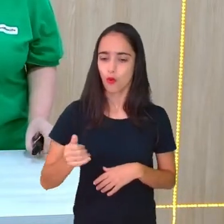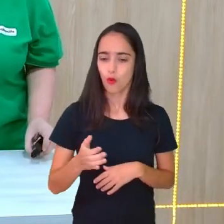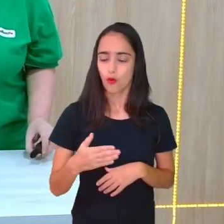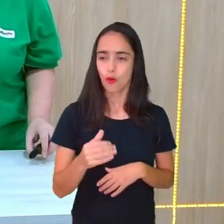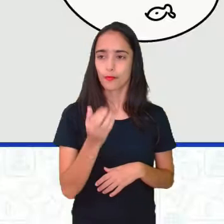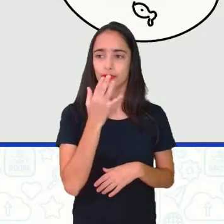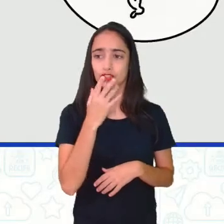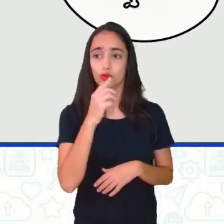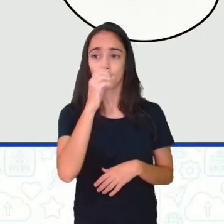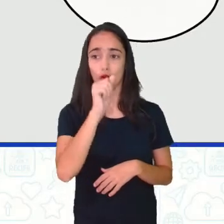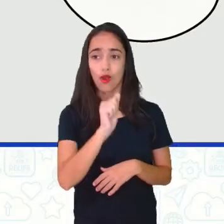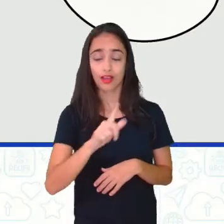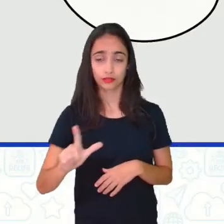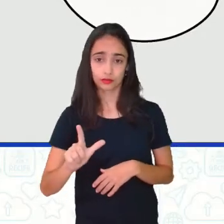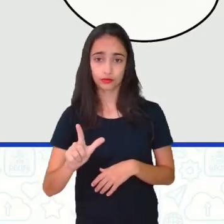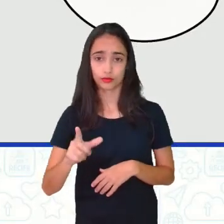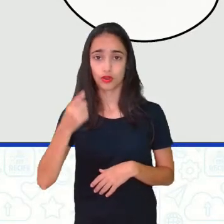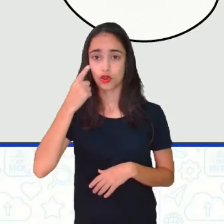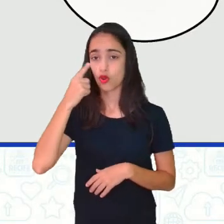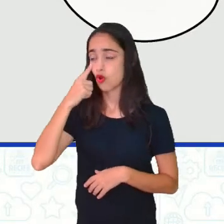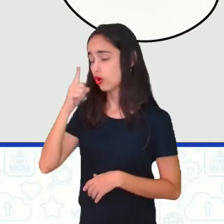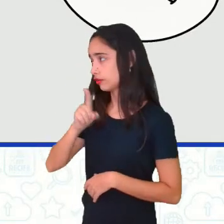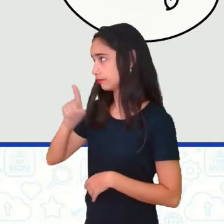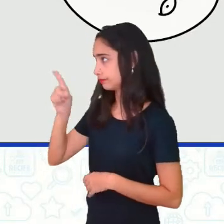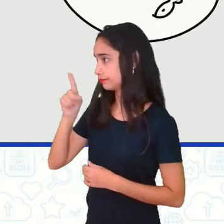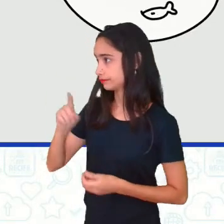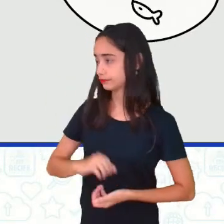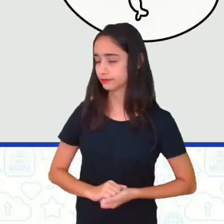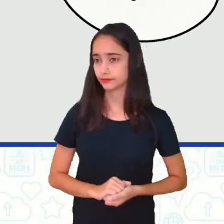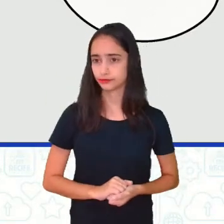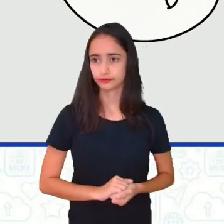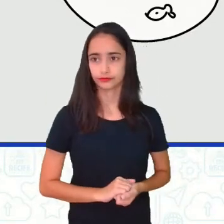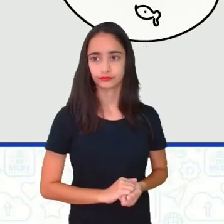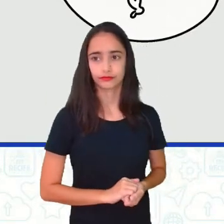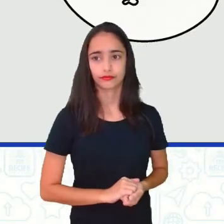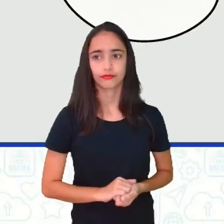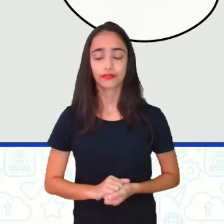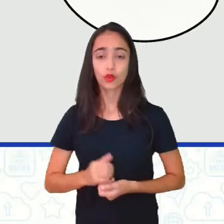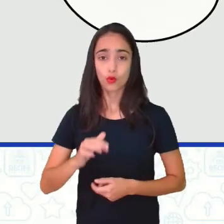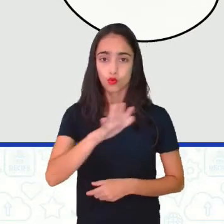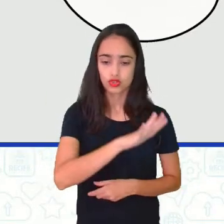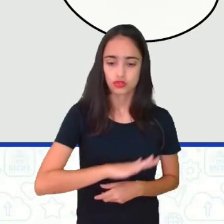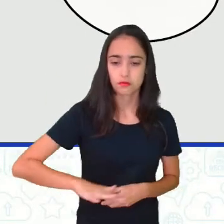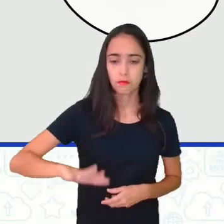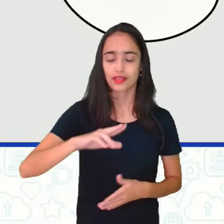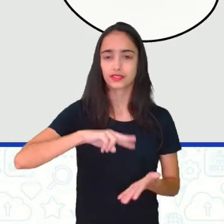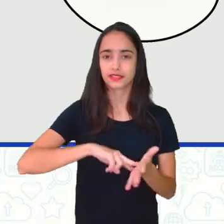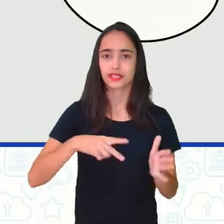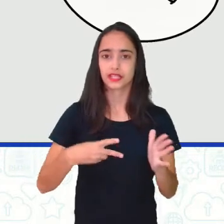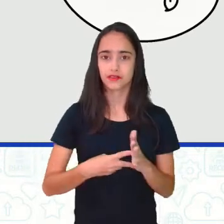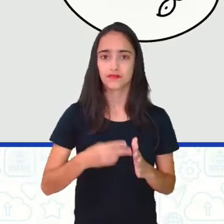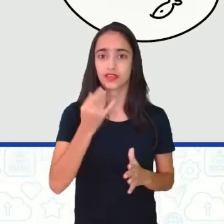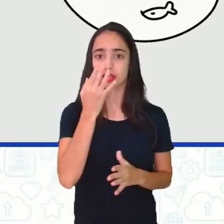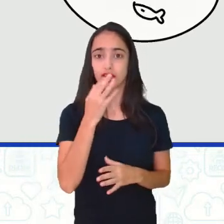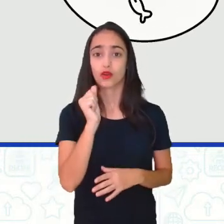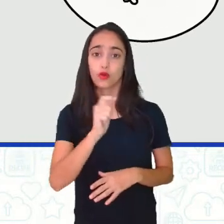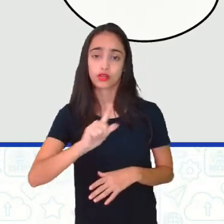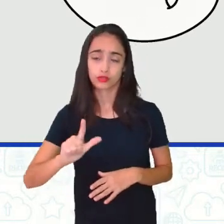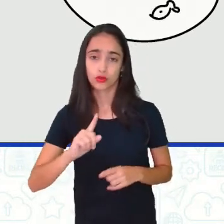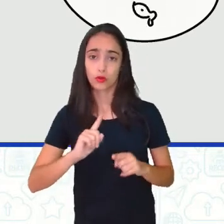para vocês perceberem. Meu evento está aí de azul. Meu evento não, meu espaço amostral. E o evento? O